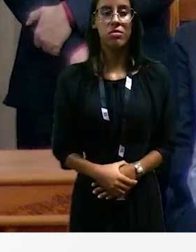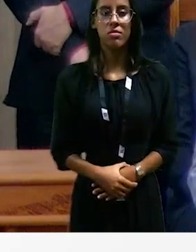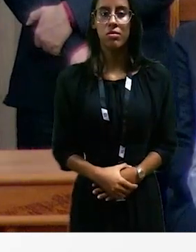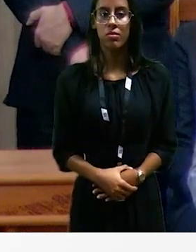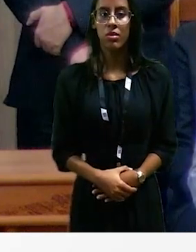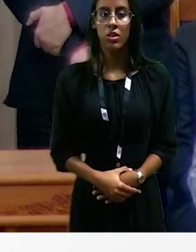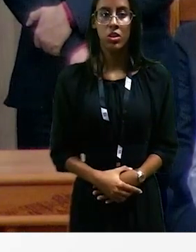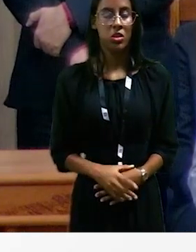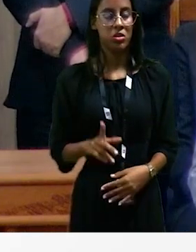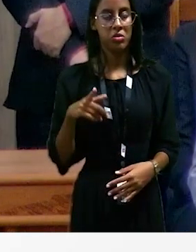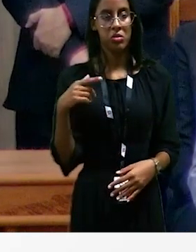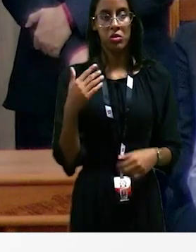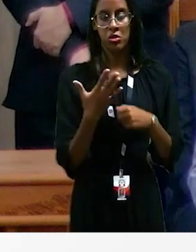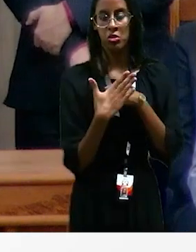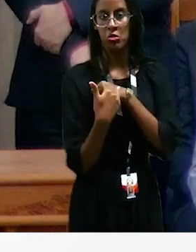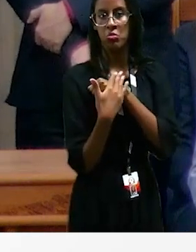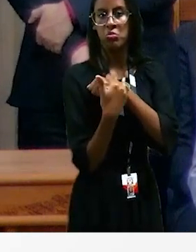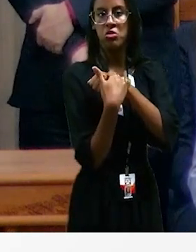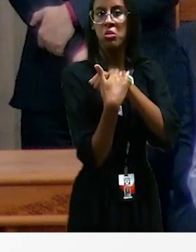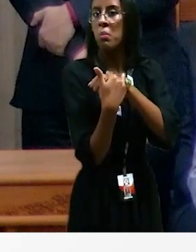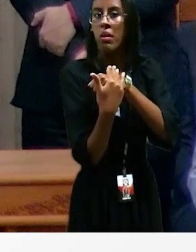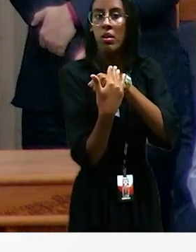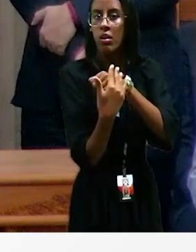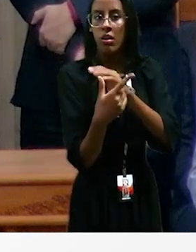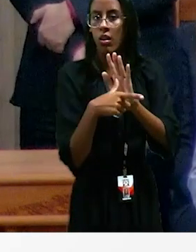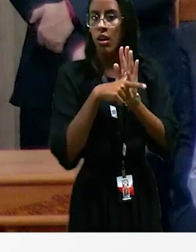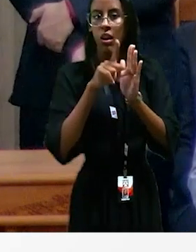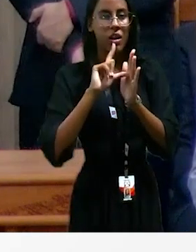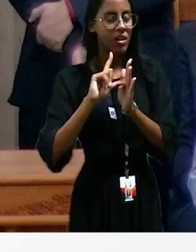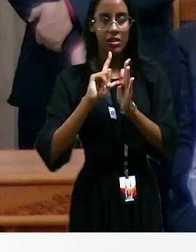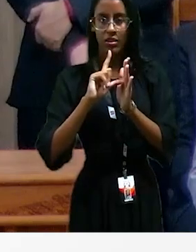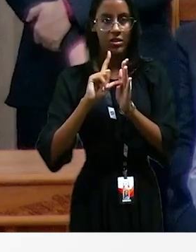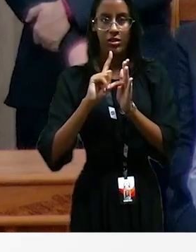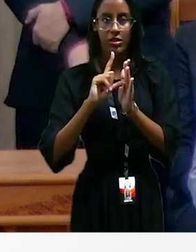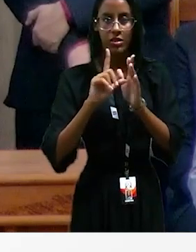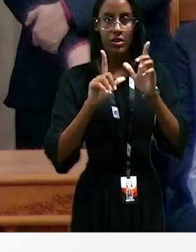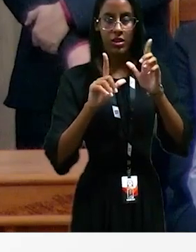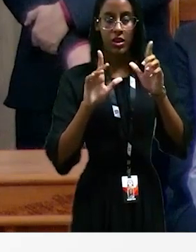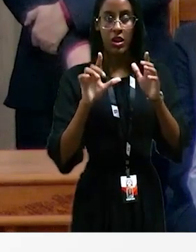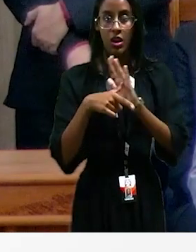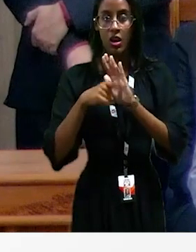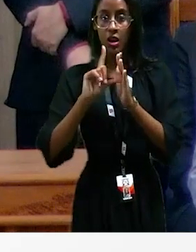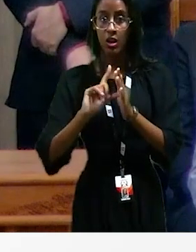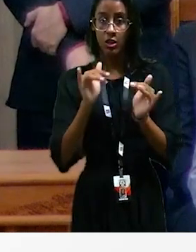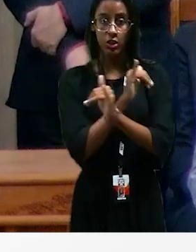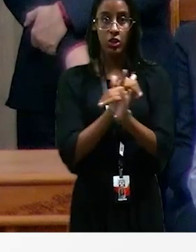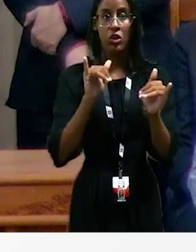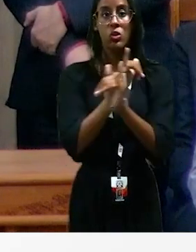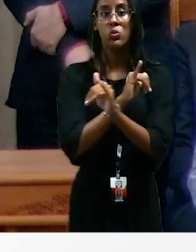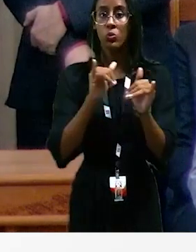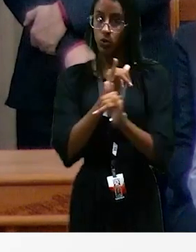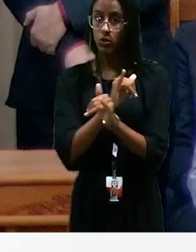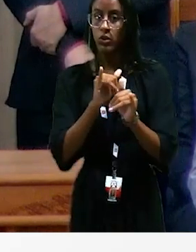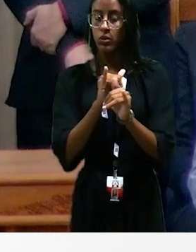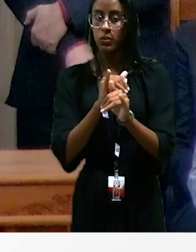procurados antes da matéria ser colocada ao ar e nem fomos ouvidos